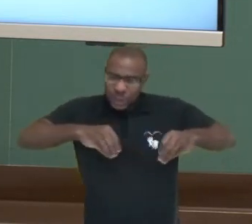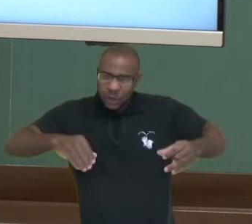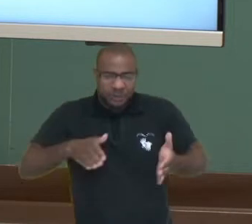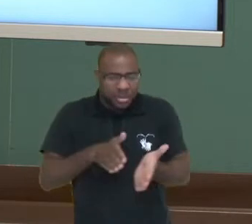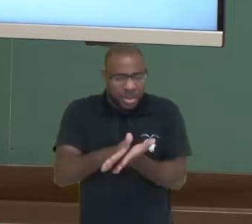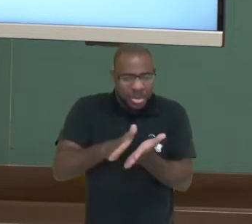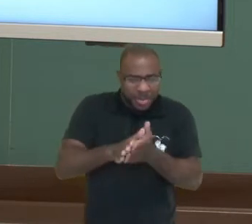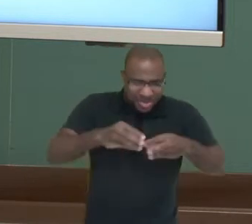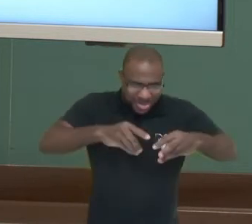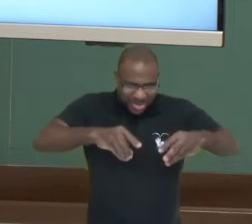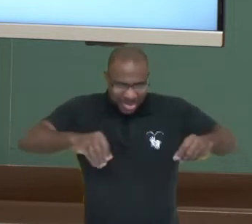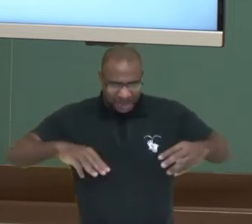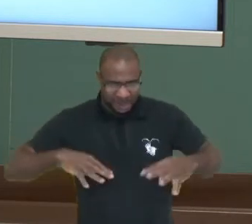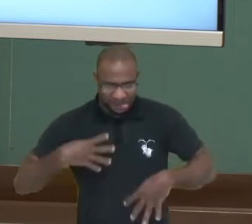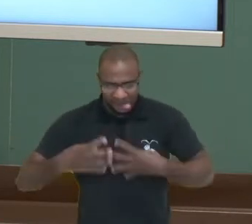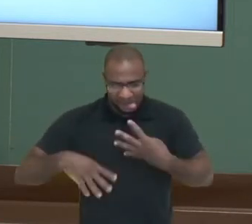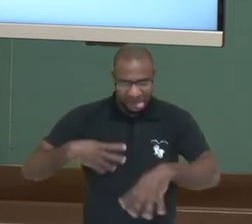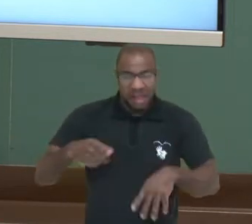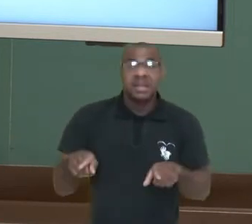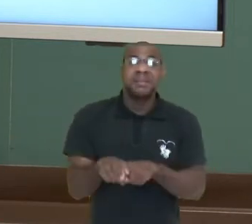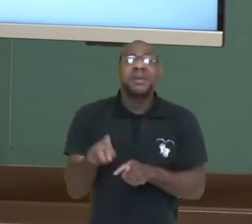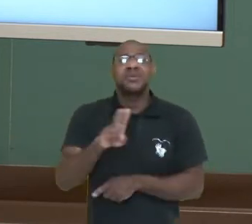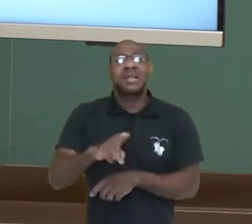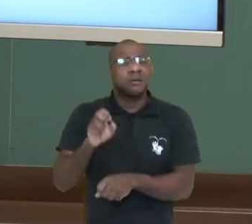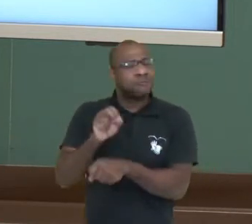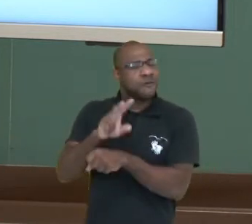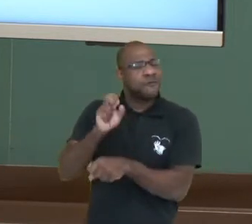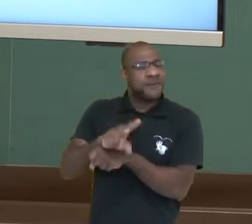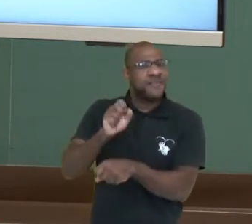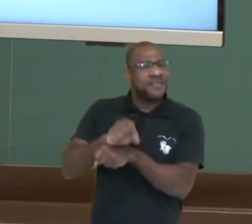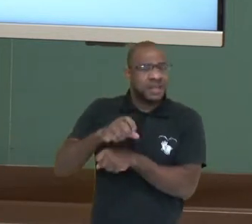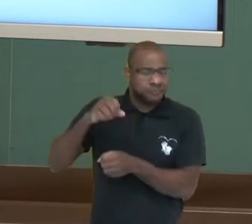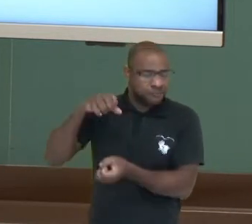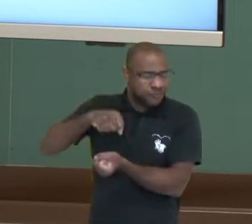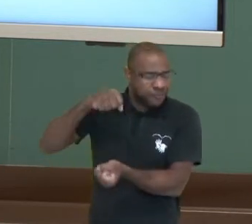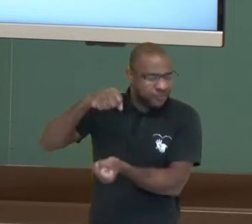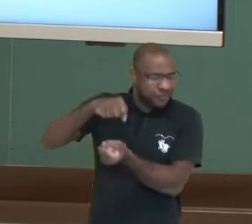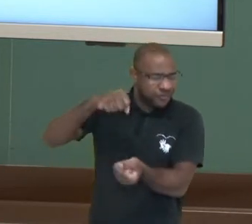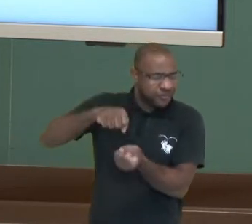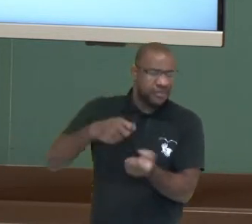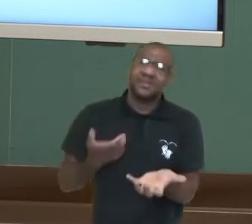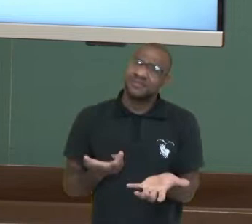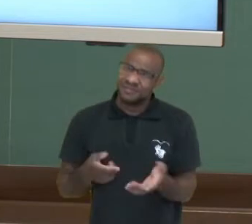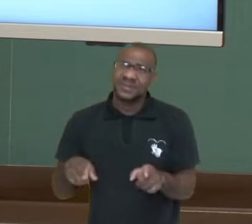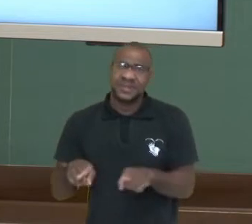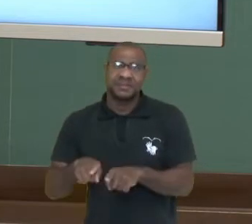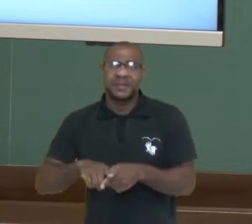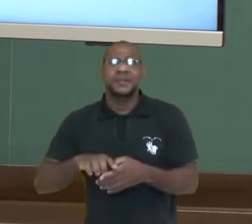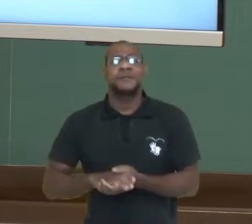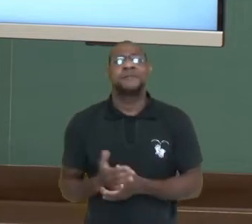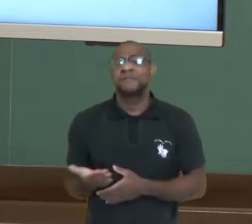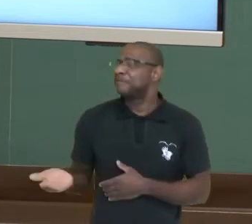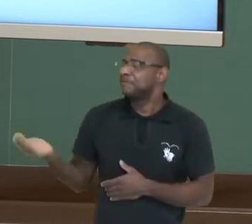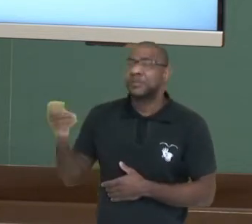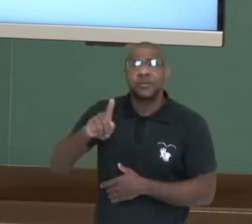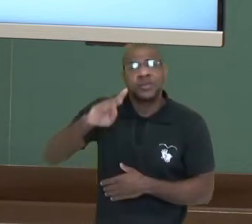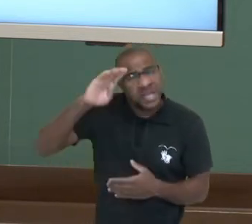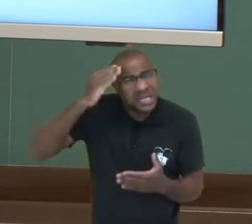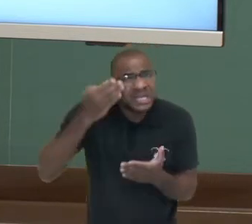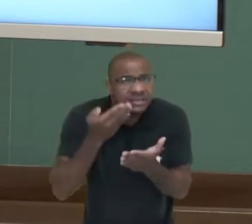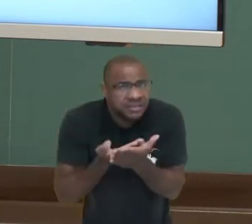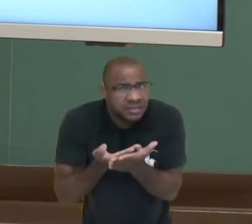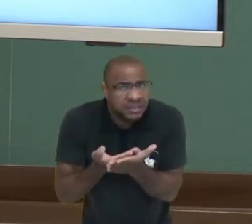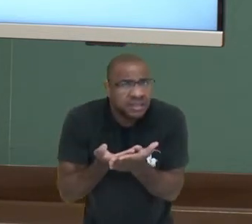excesso de utilização de fertilizantes e de produtos químicos. Pois é. Você acredita